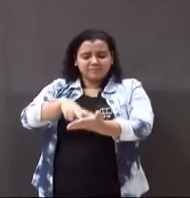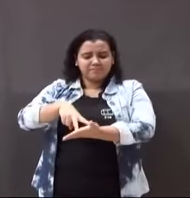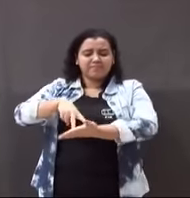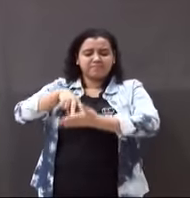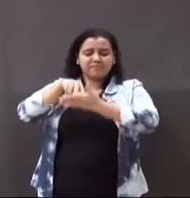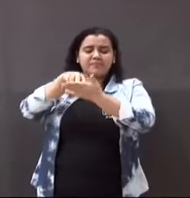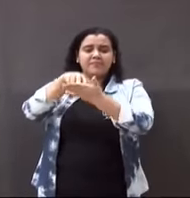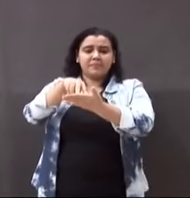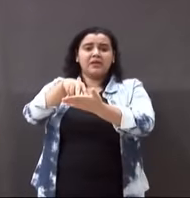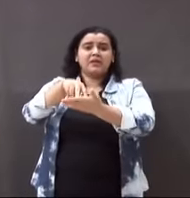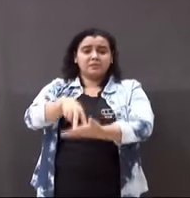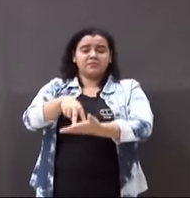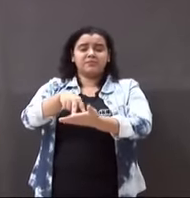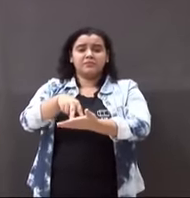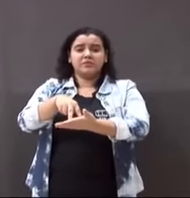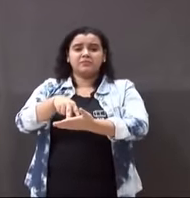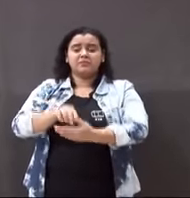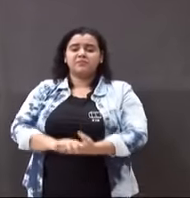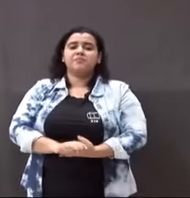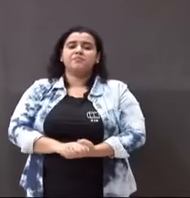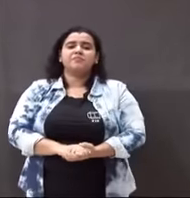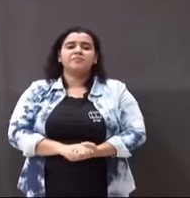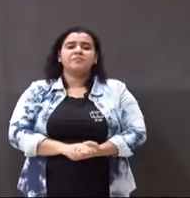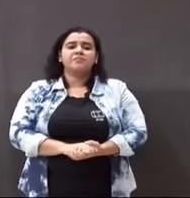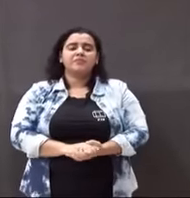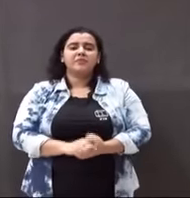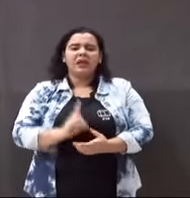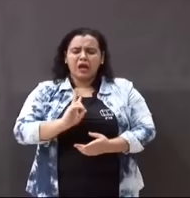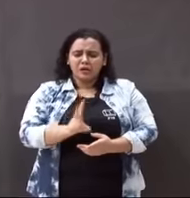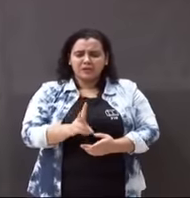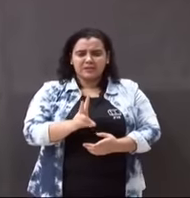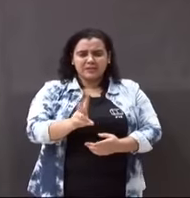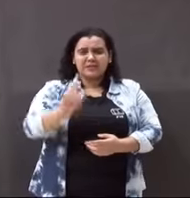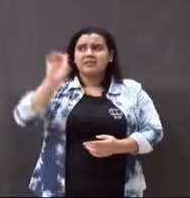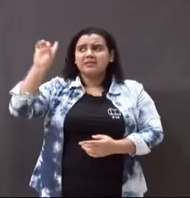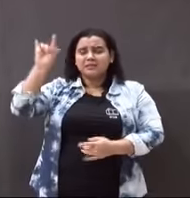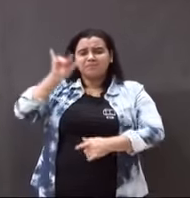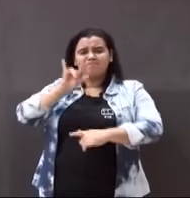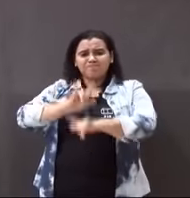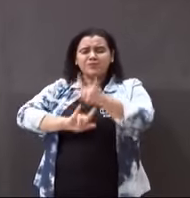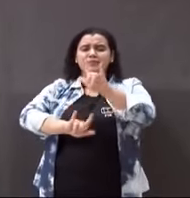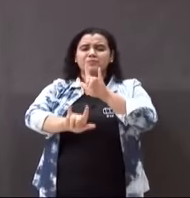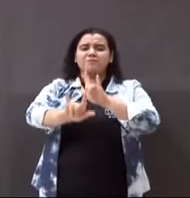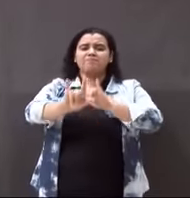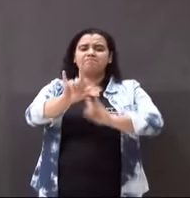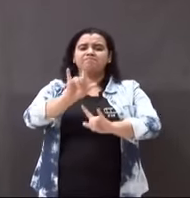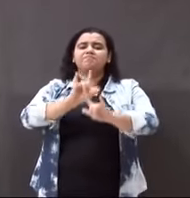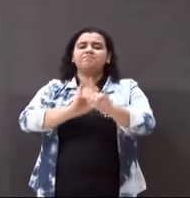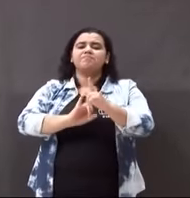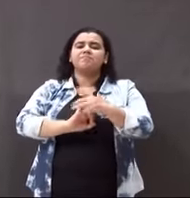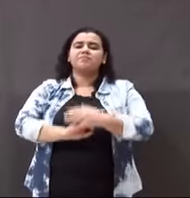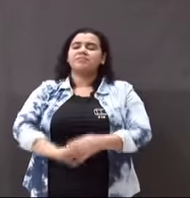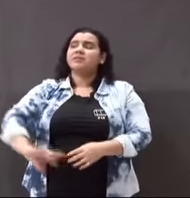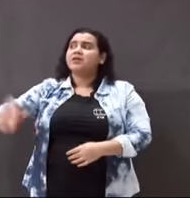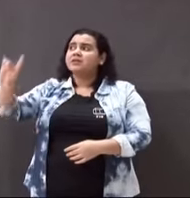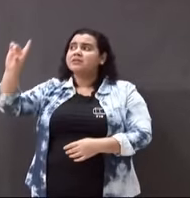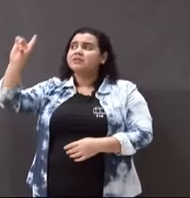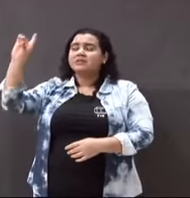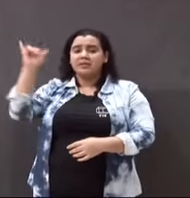Levanta, tem muita gente que te ama. Deus mandou